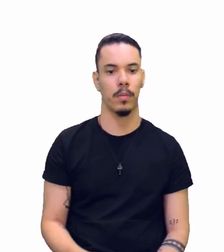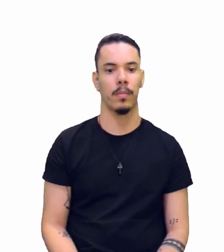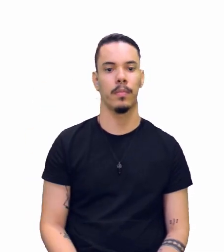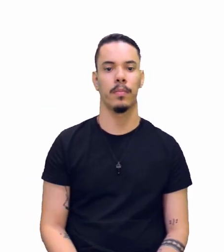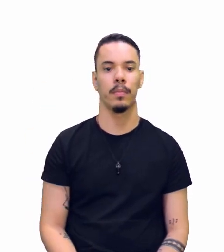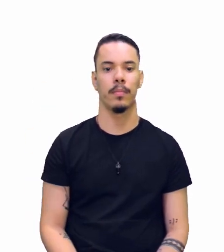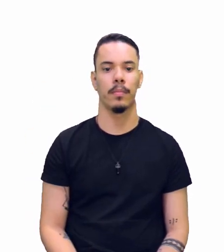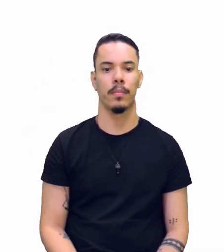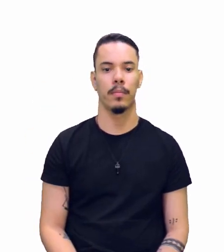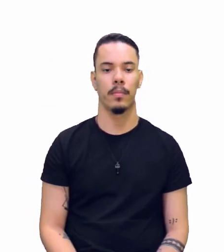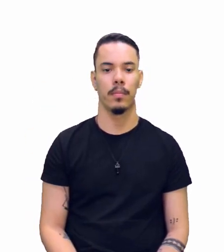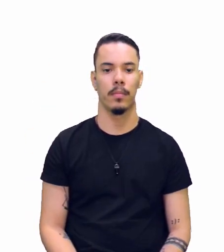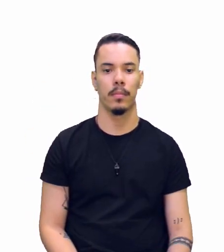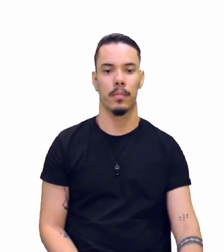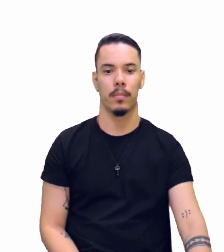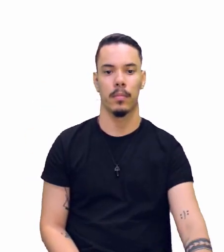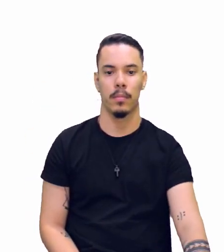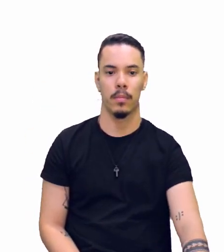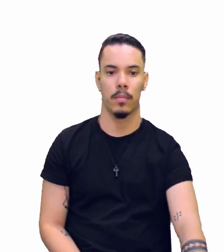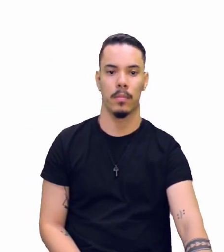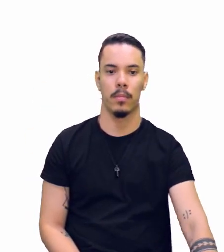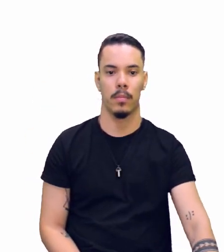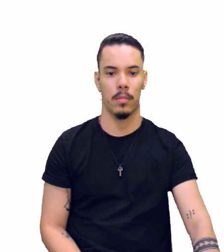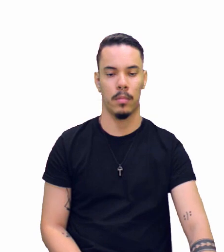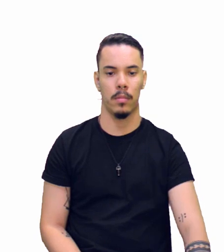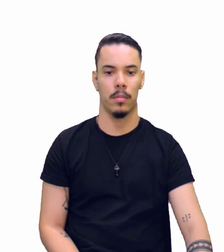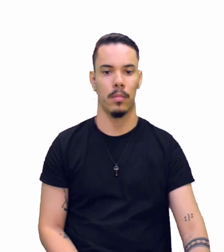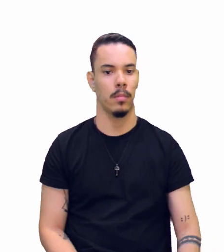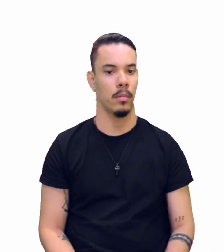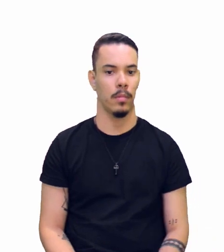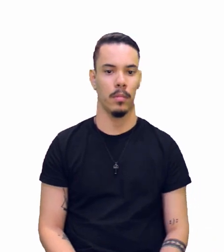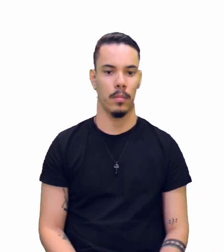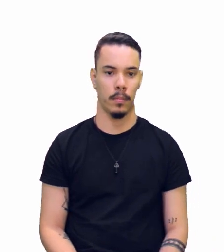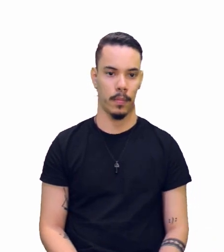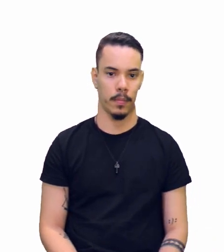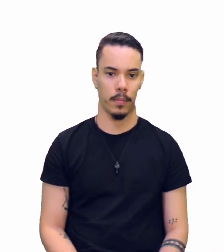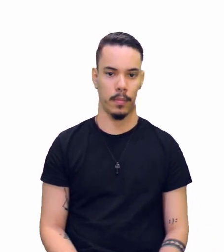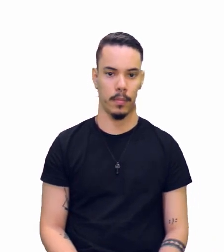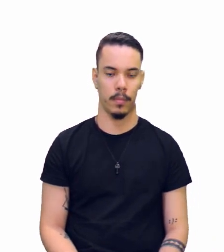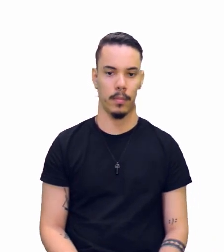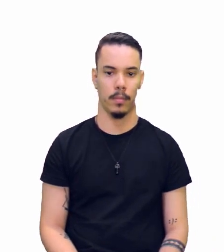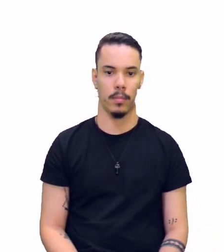die. Person dies. If